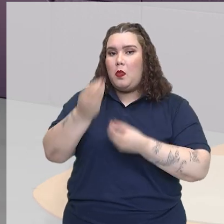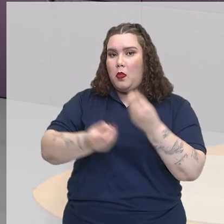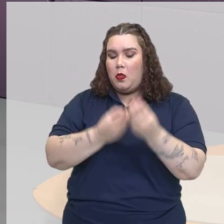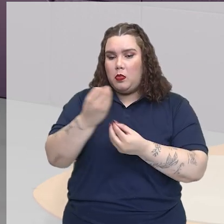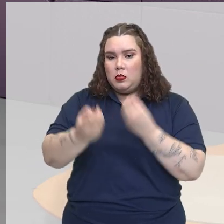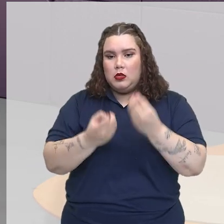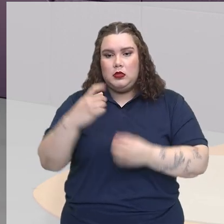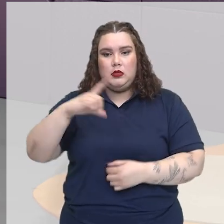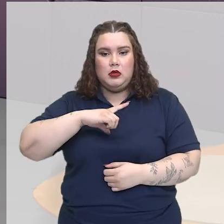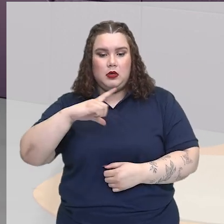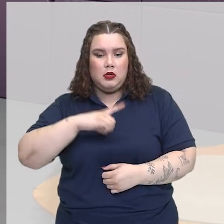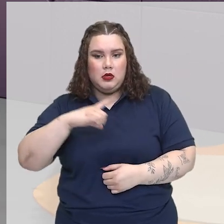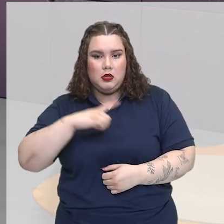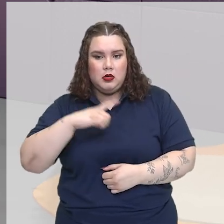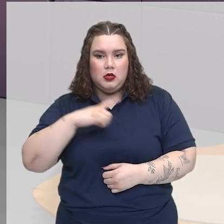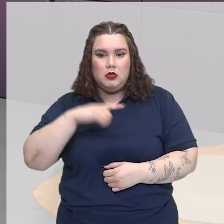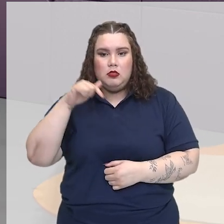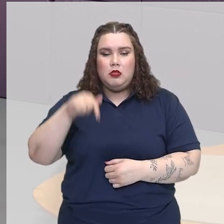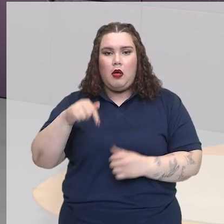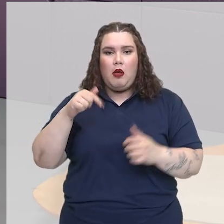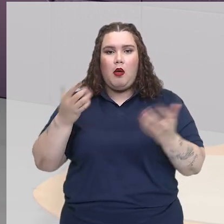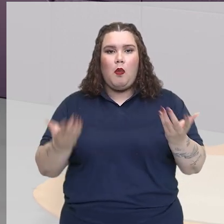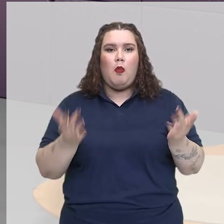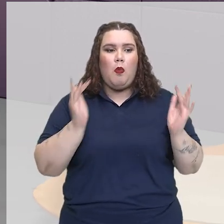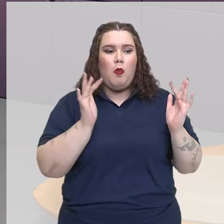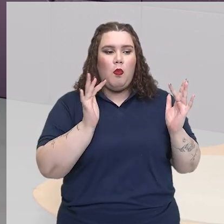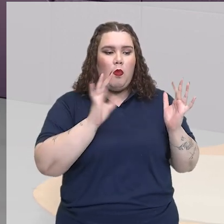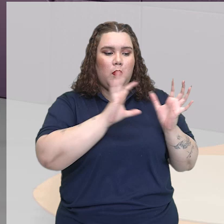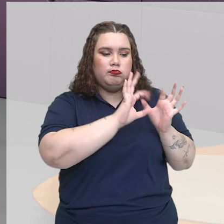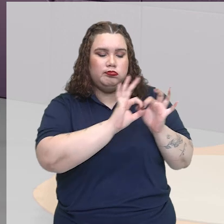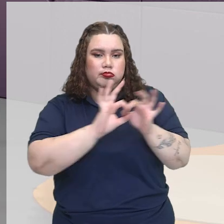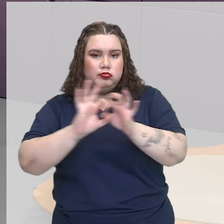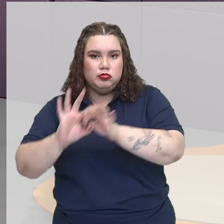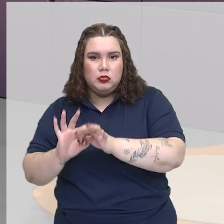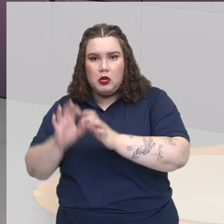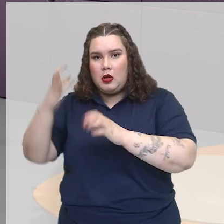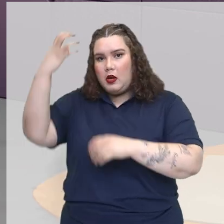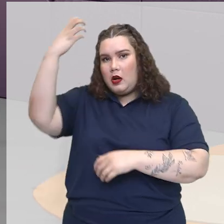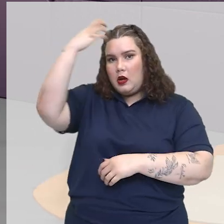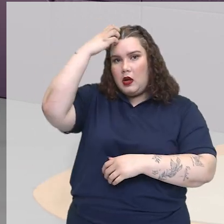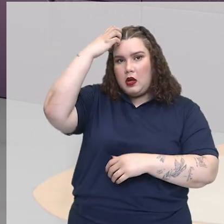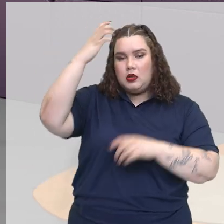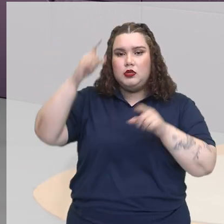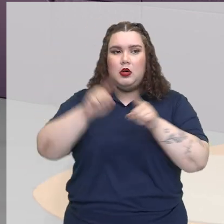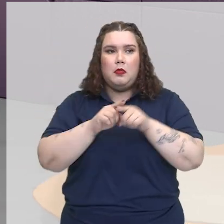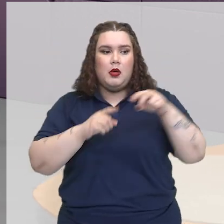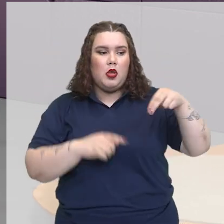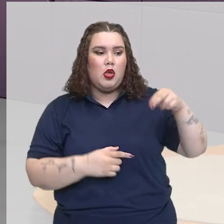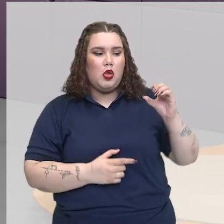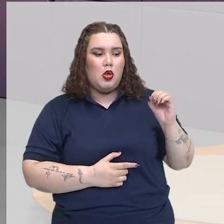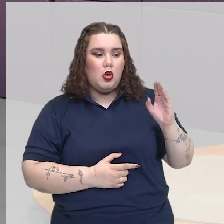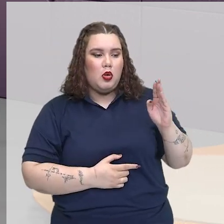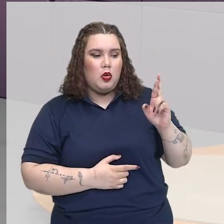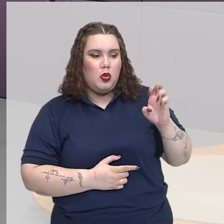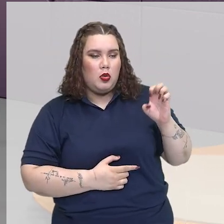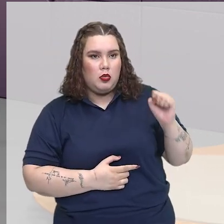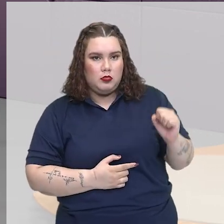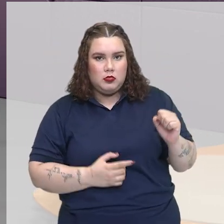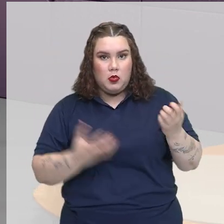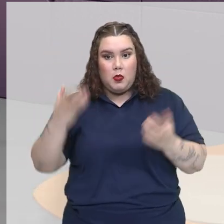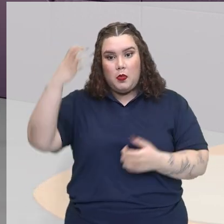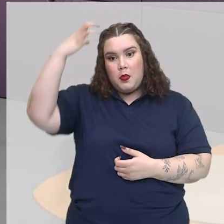justamente essa conexão entre os reis e os nobres, né? O rei